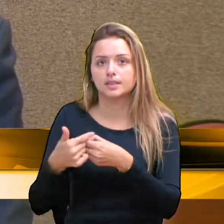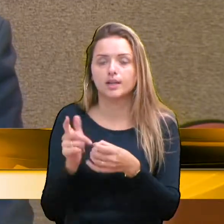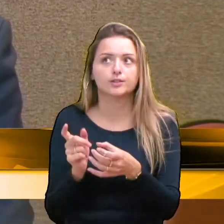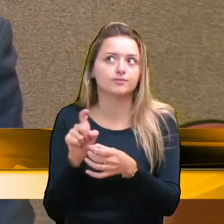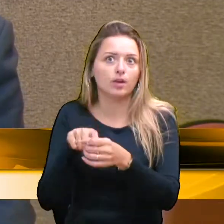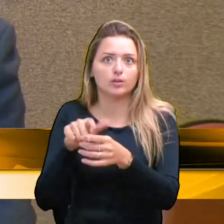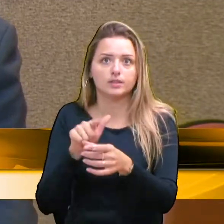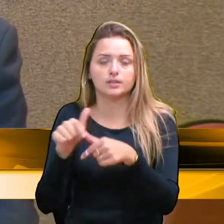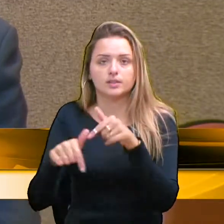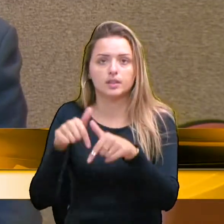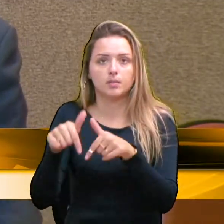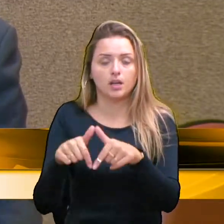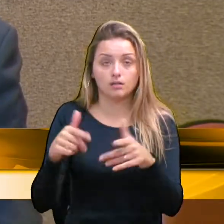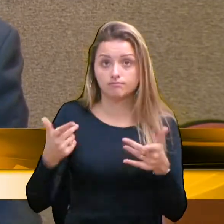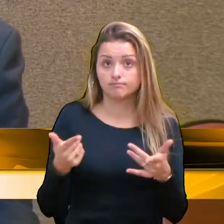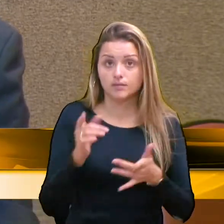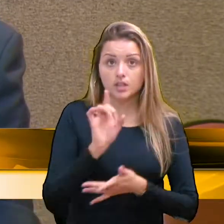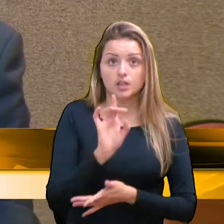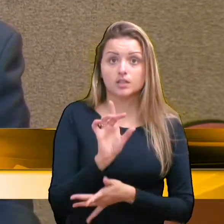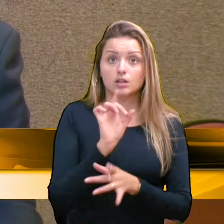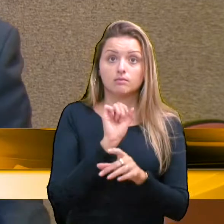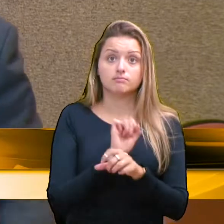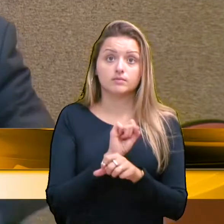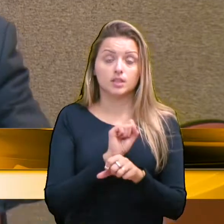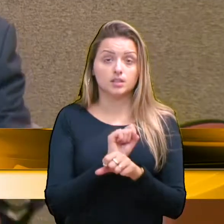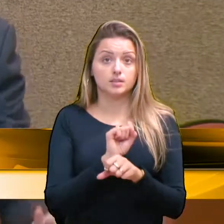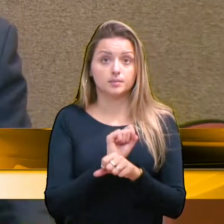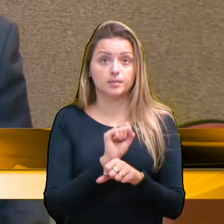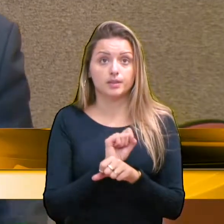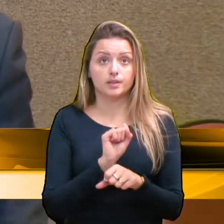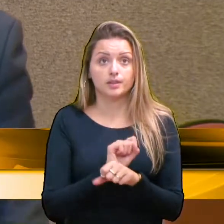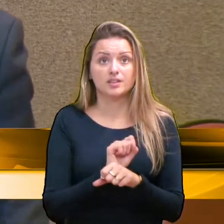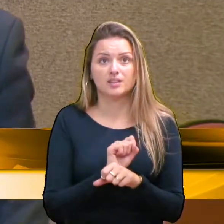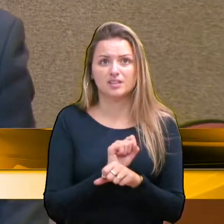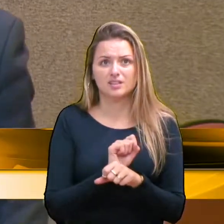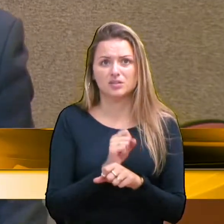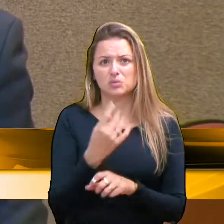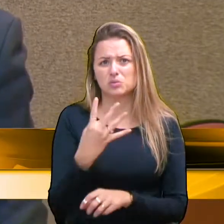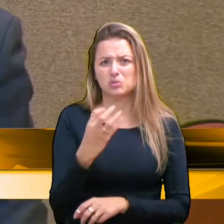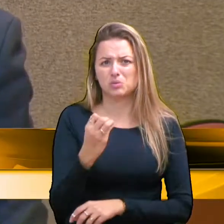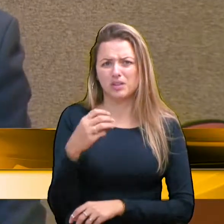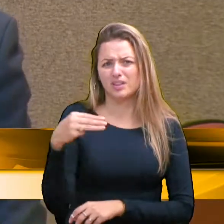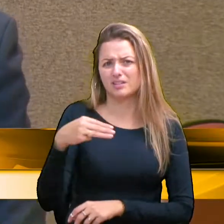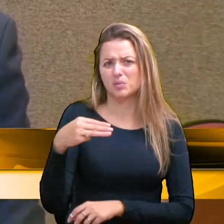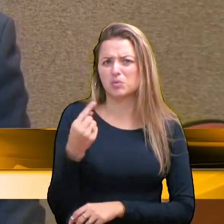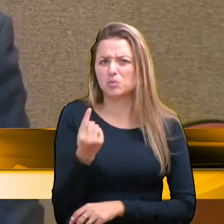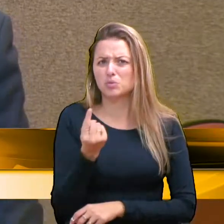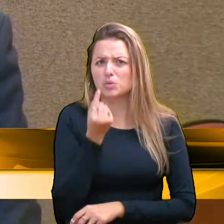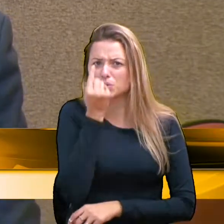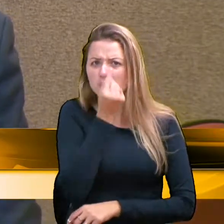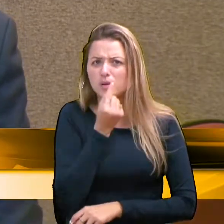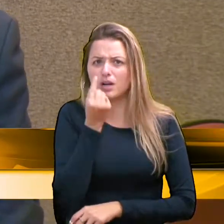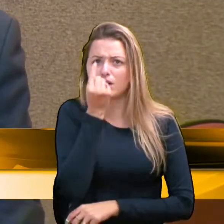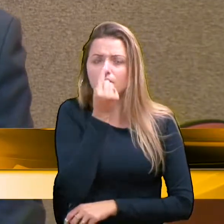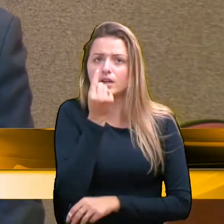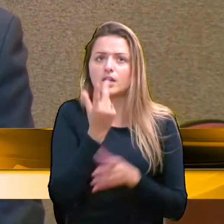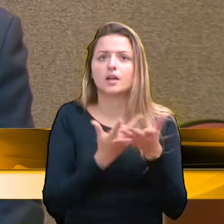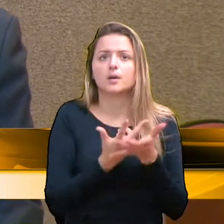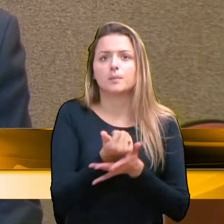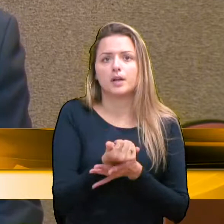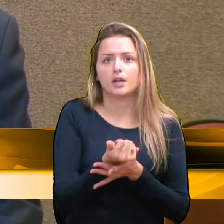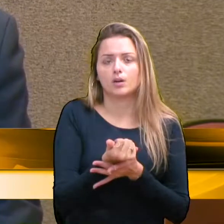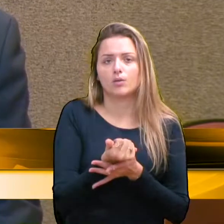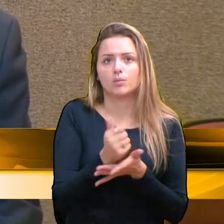e simplesmente estavam lá esperando quase 40 minutos ou 1 hora para comprar